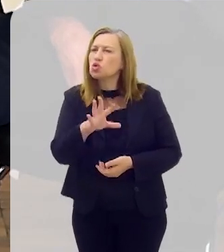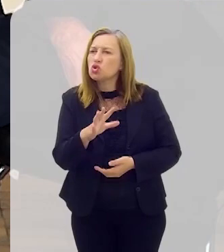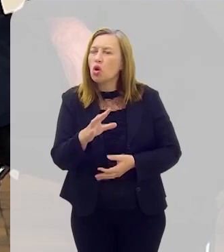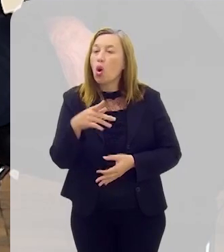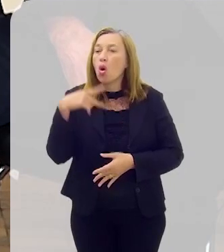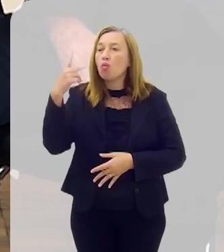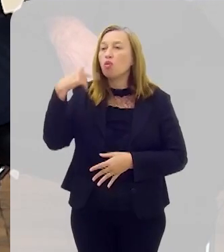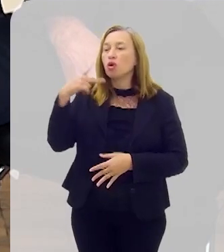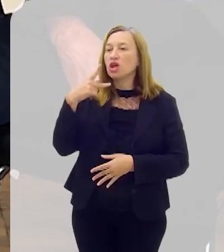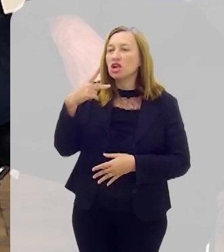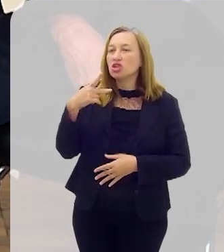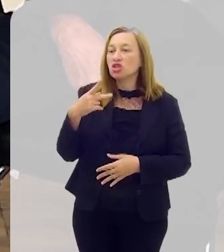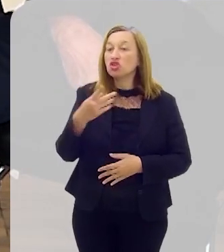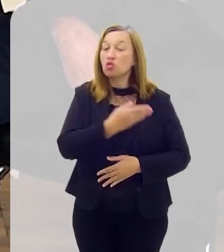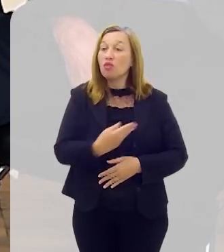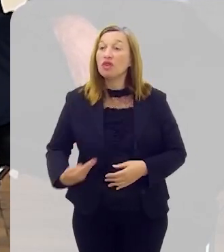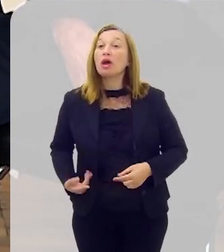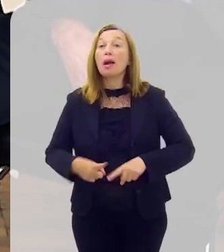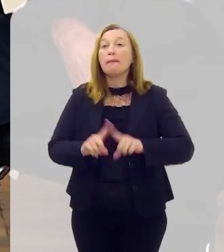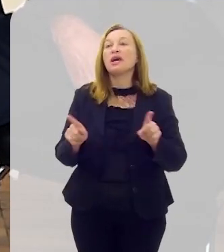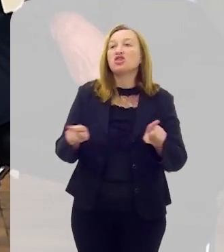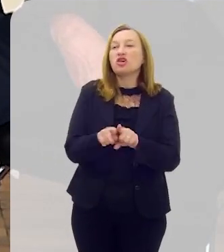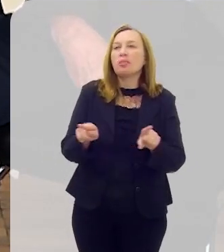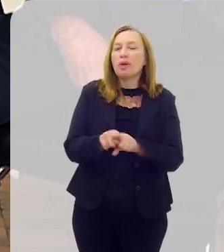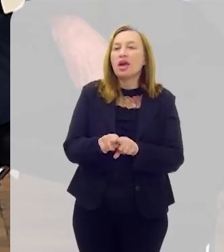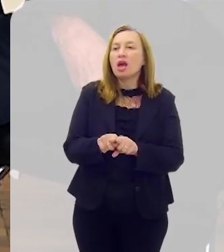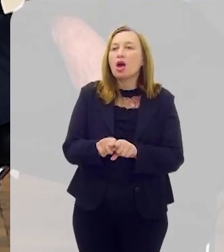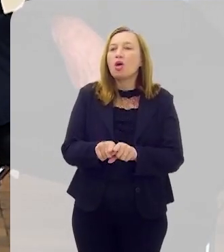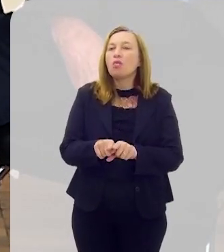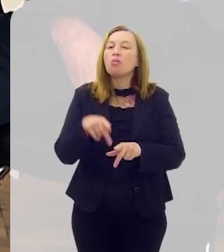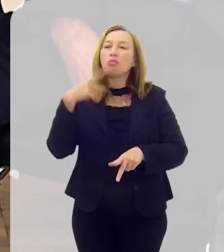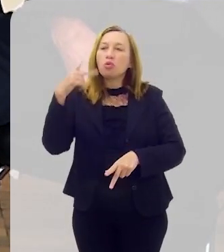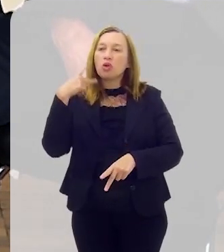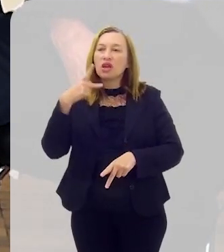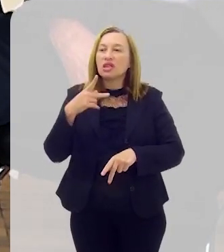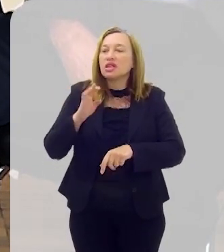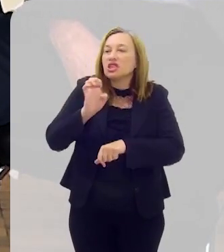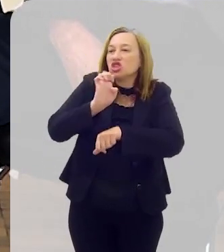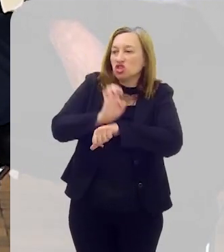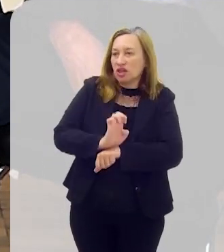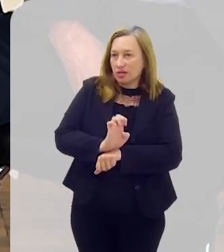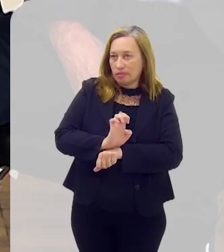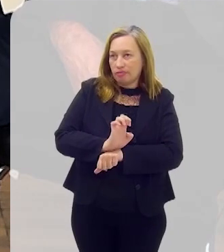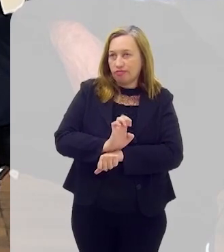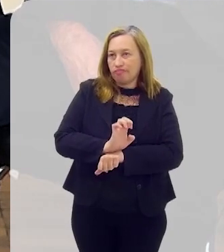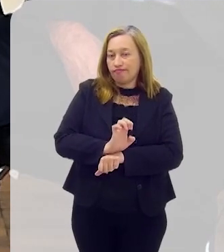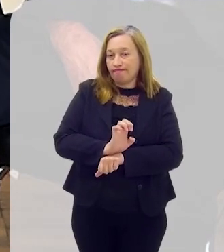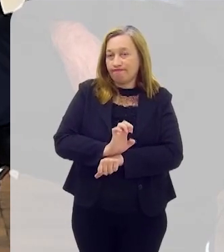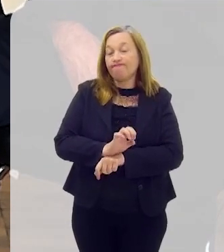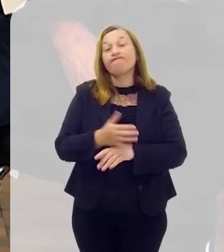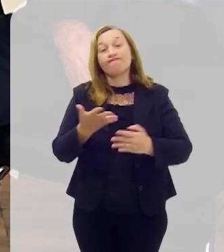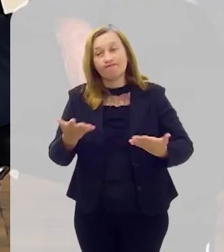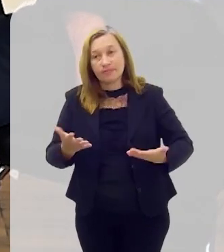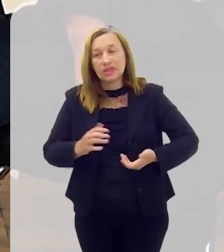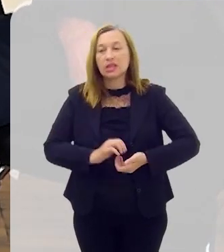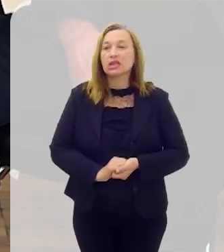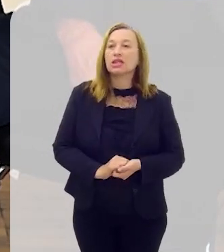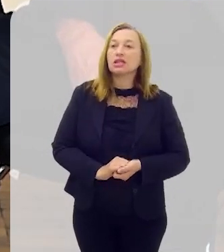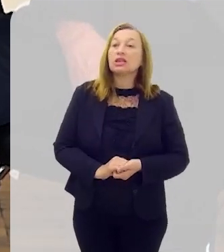não somente políticas de governo, mas também políticas de Estado.